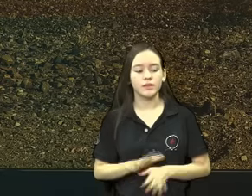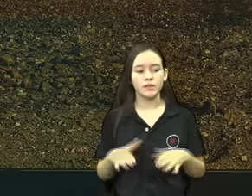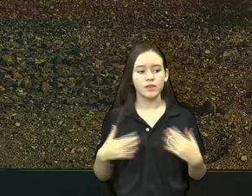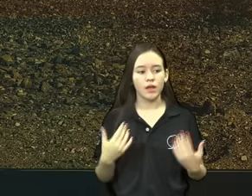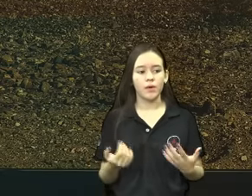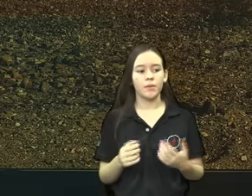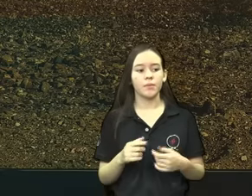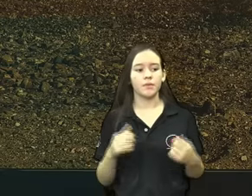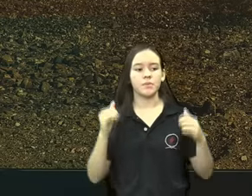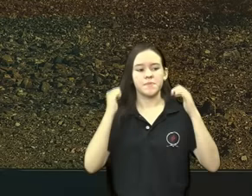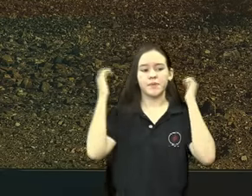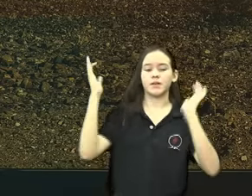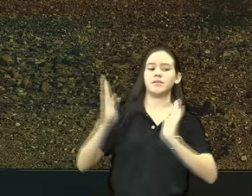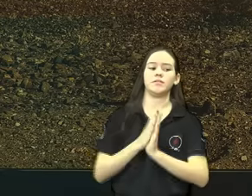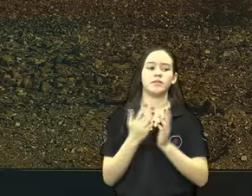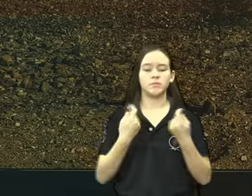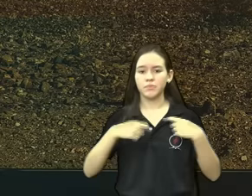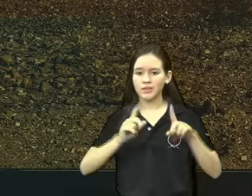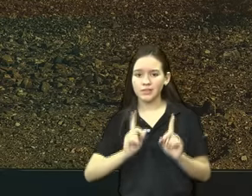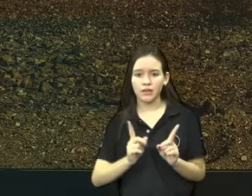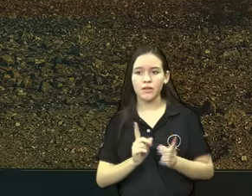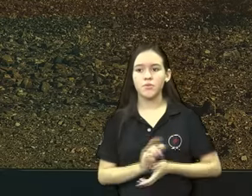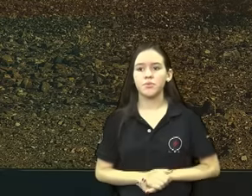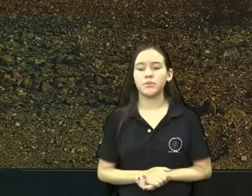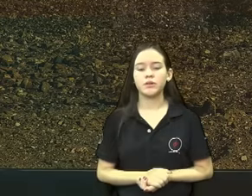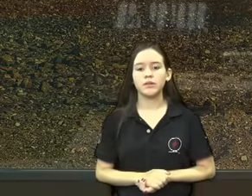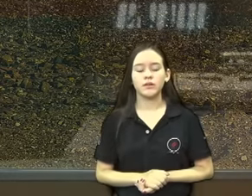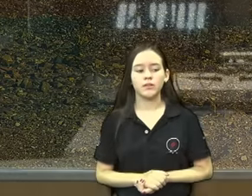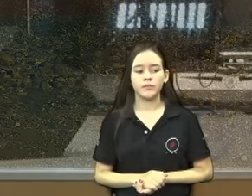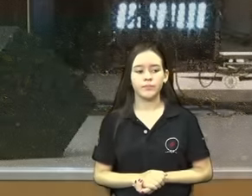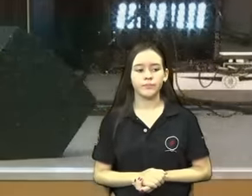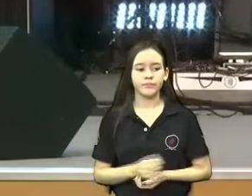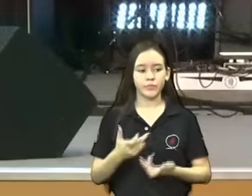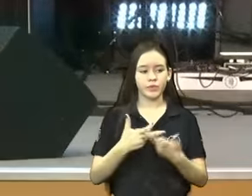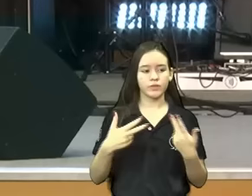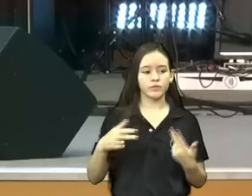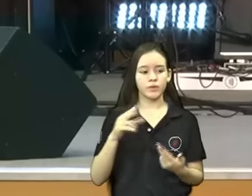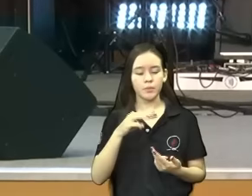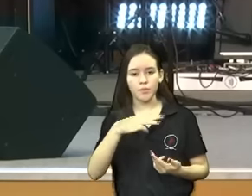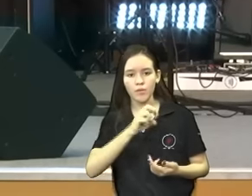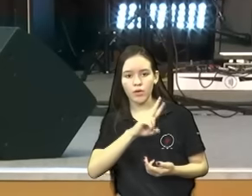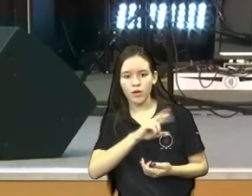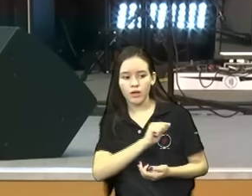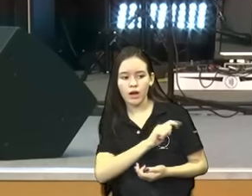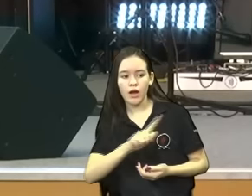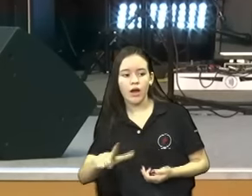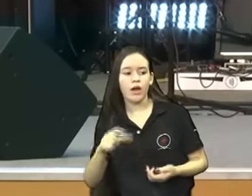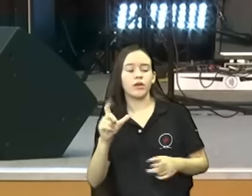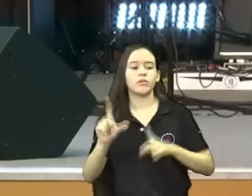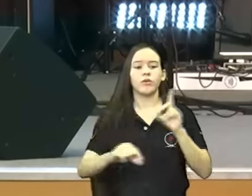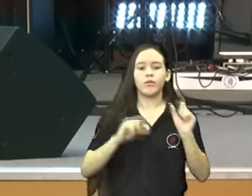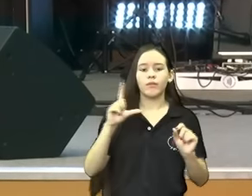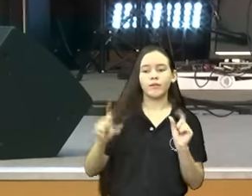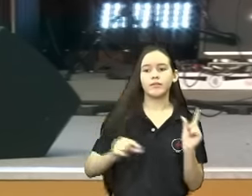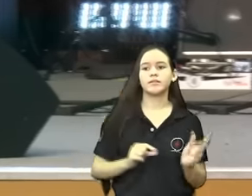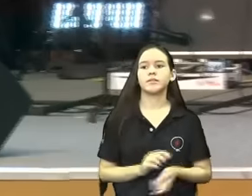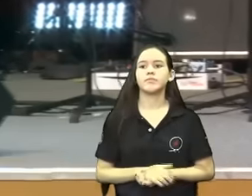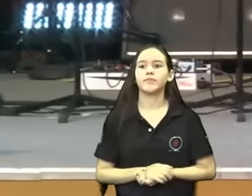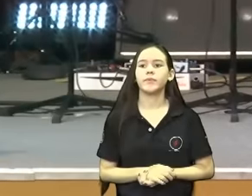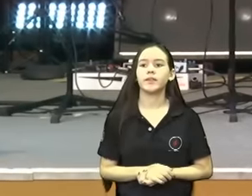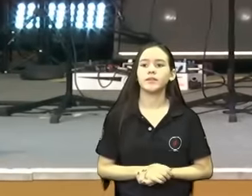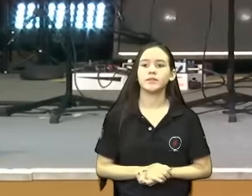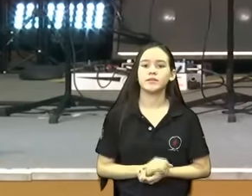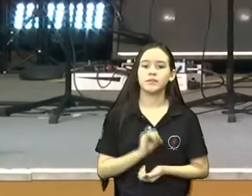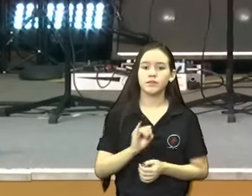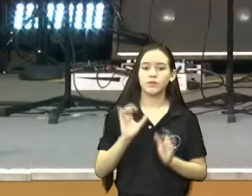superior é sobre suas condutas Morais sobre suas escolhas Então se